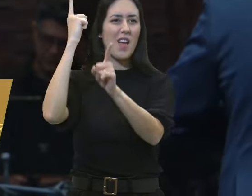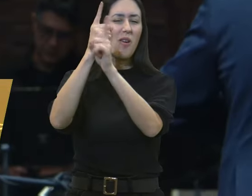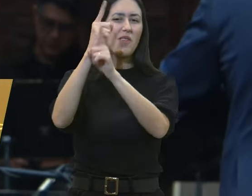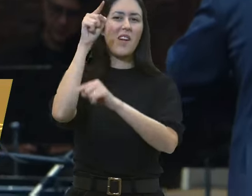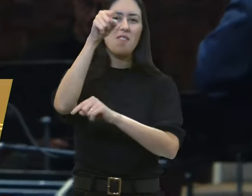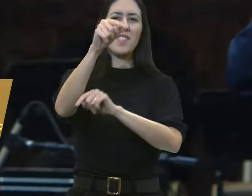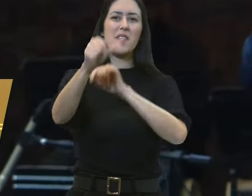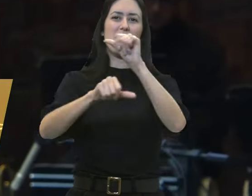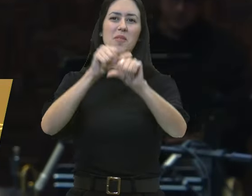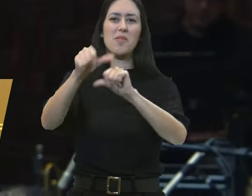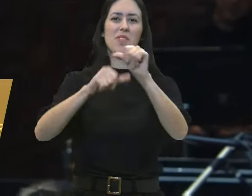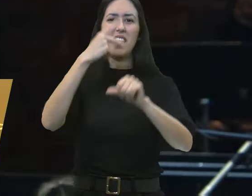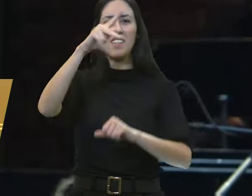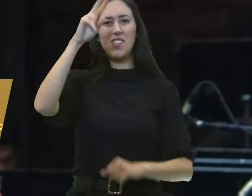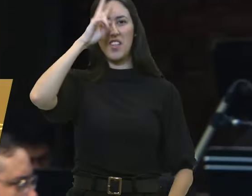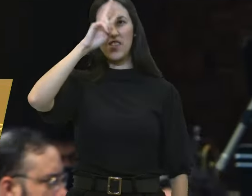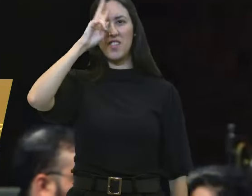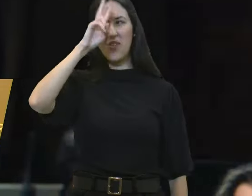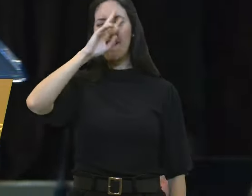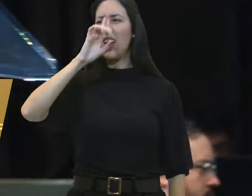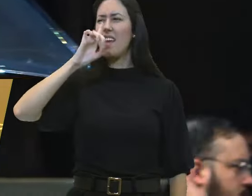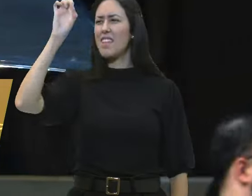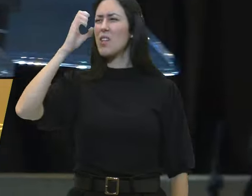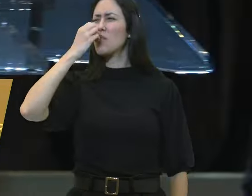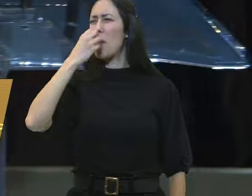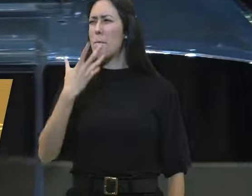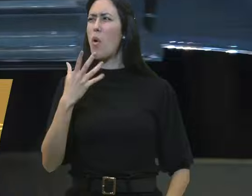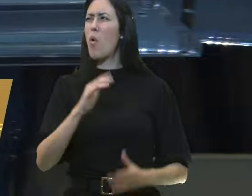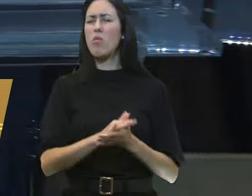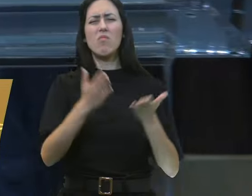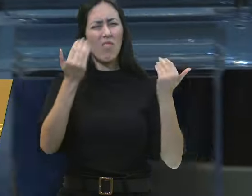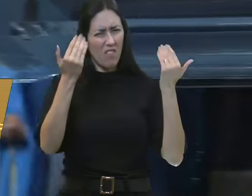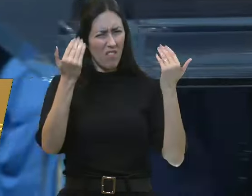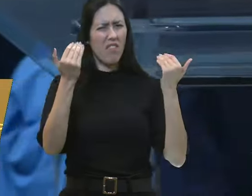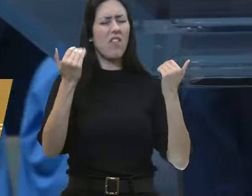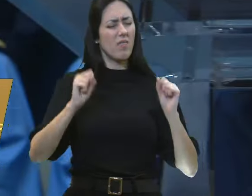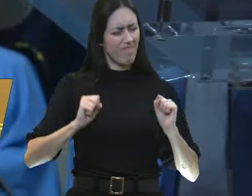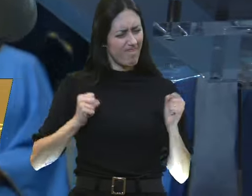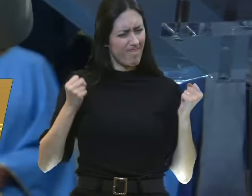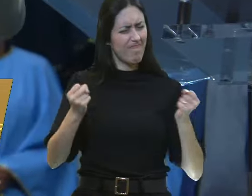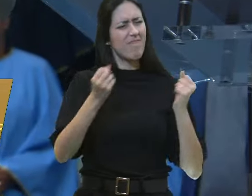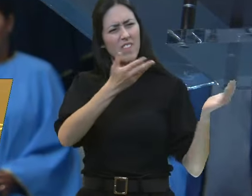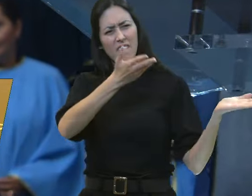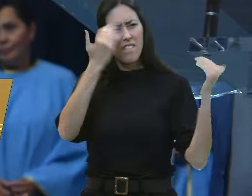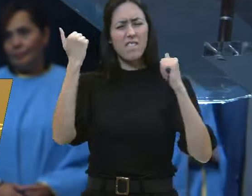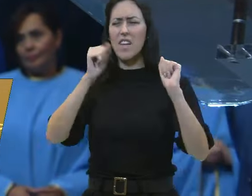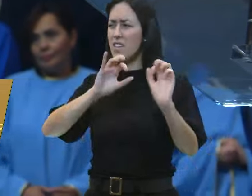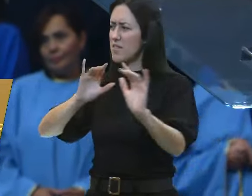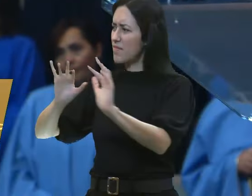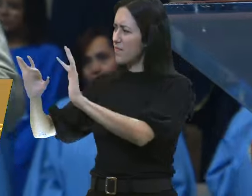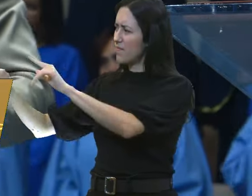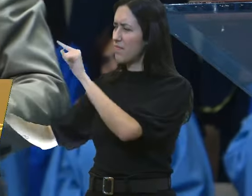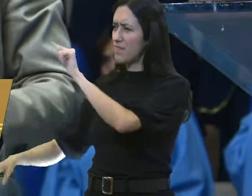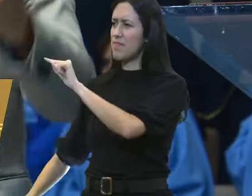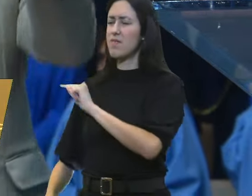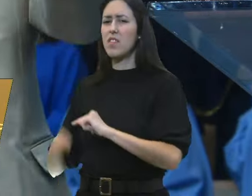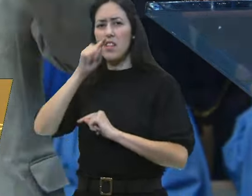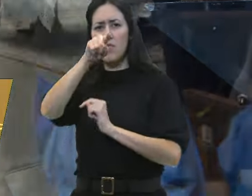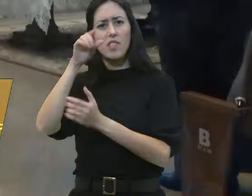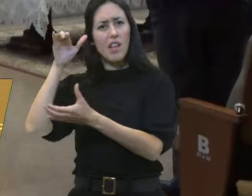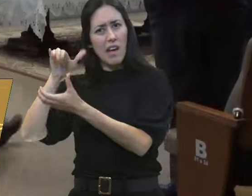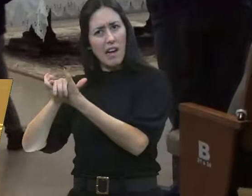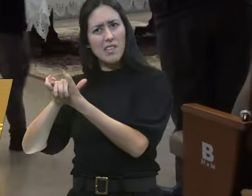tua história. Louvado seja o Senhor. Deus é bom. Vamos lá, quero animar você. Sai do teu lugar, vem para cá, vem para cá. Se você está casado,